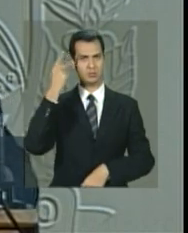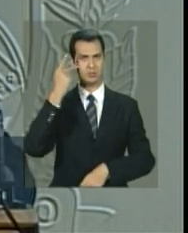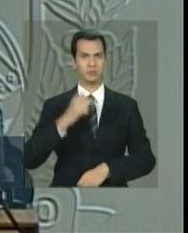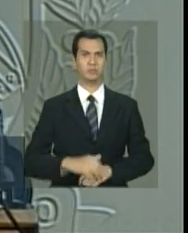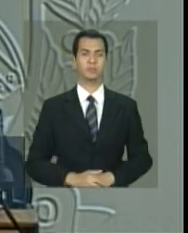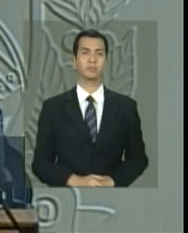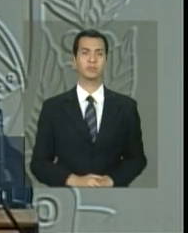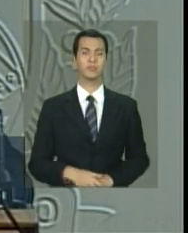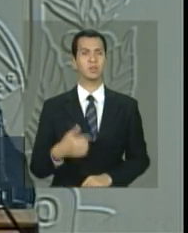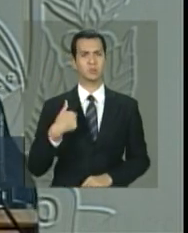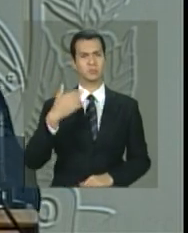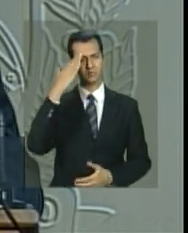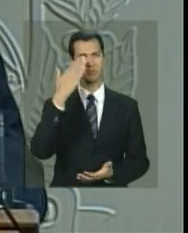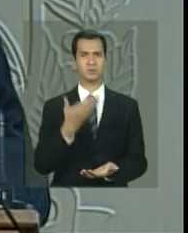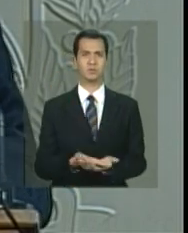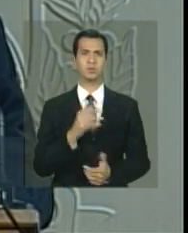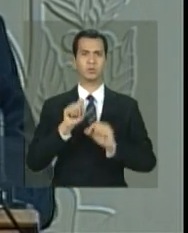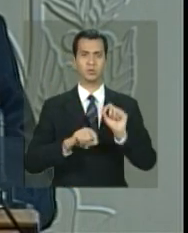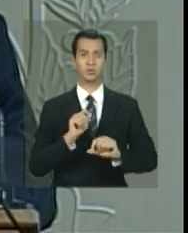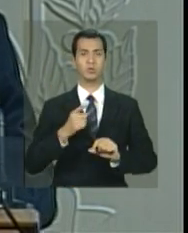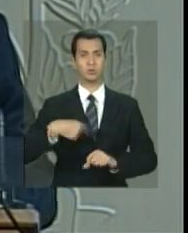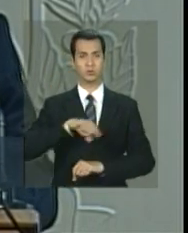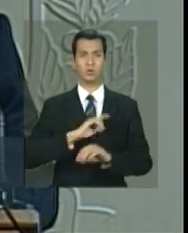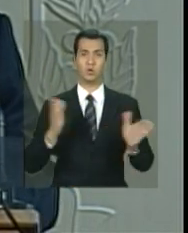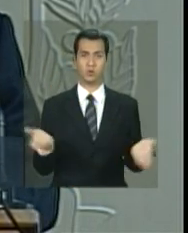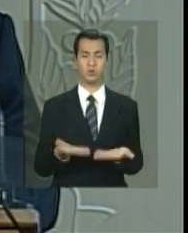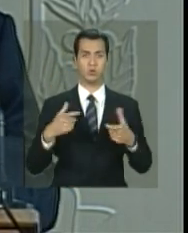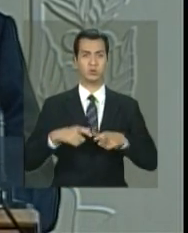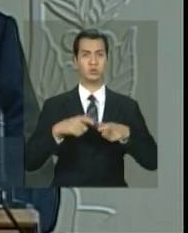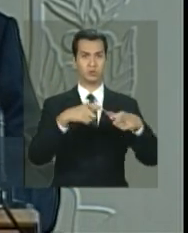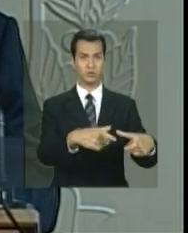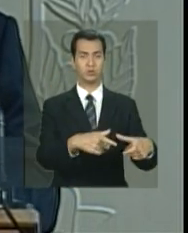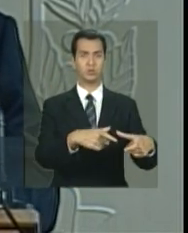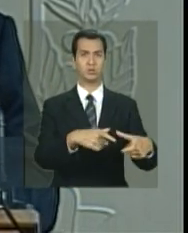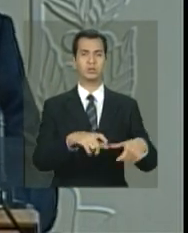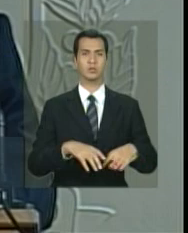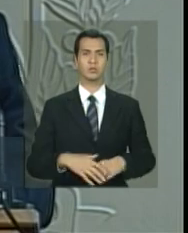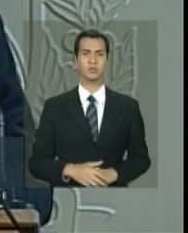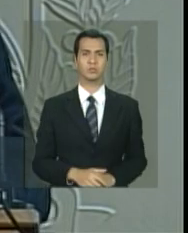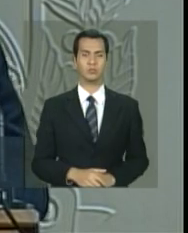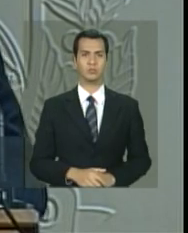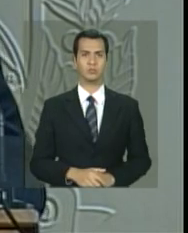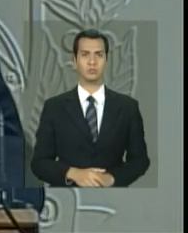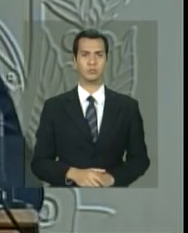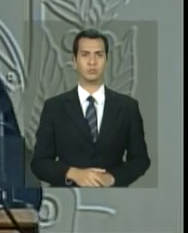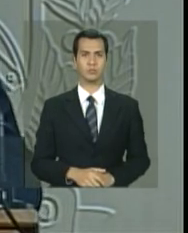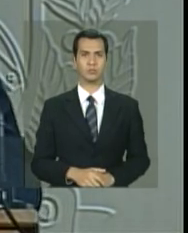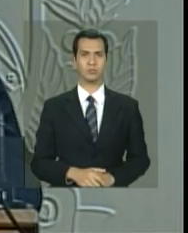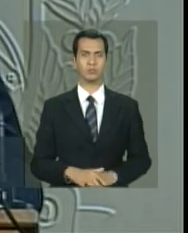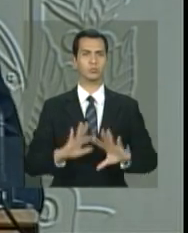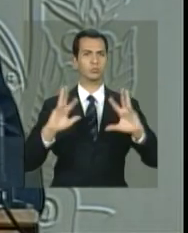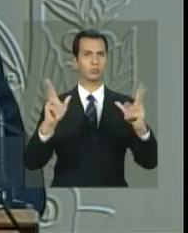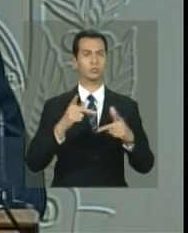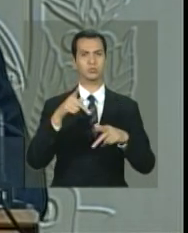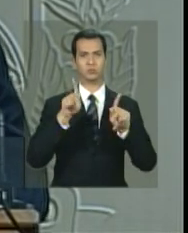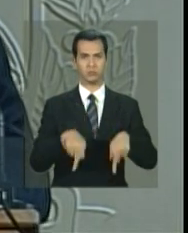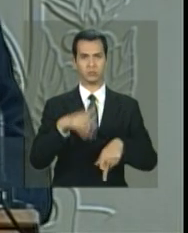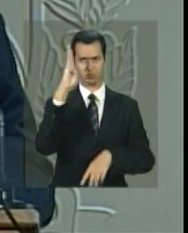Tenho certeza que, ao conferir as medalhas, divido essa honra e sentimento com todos os brasileiros de São